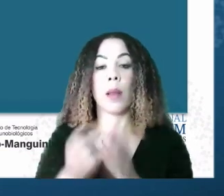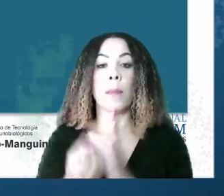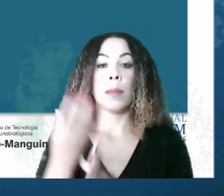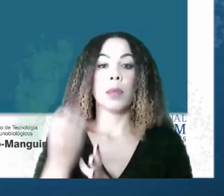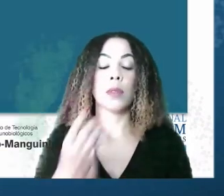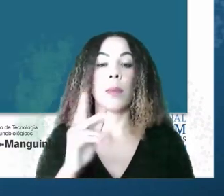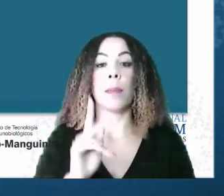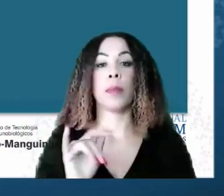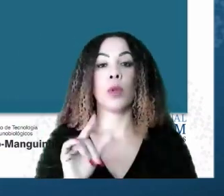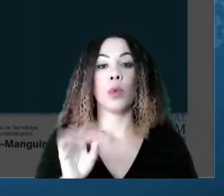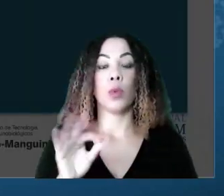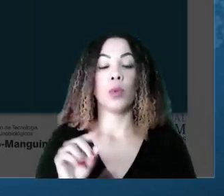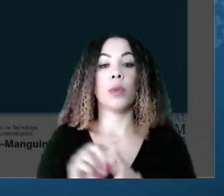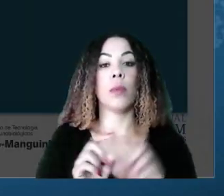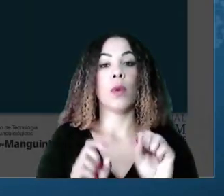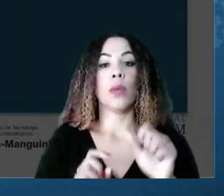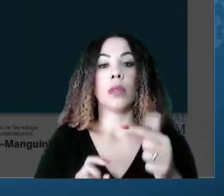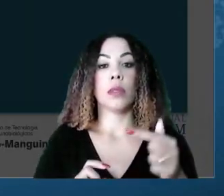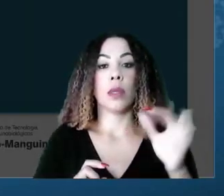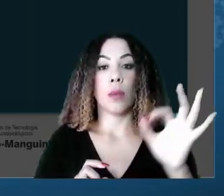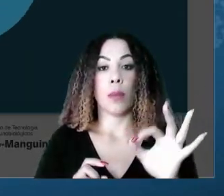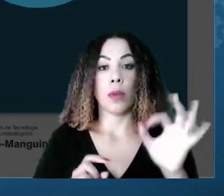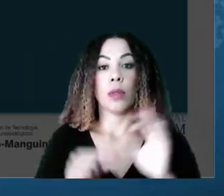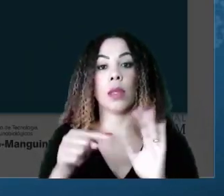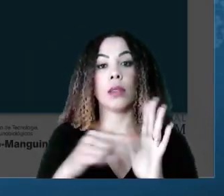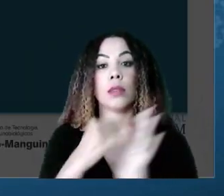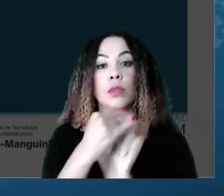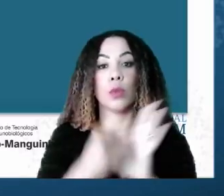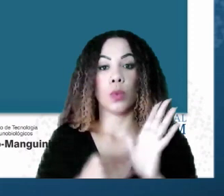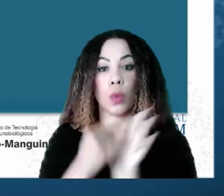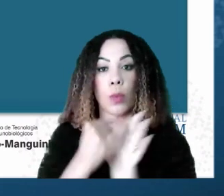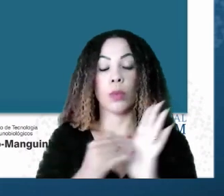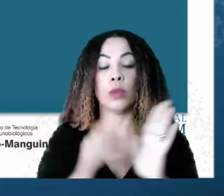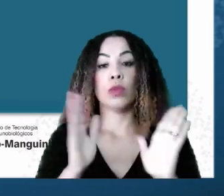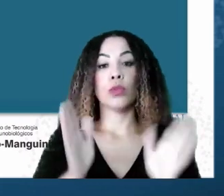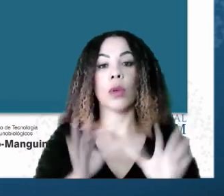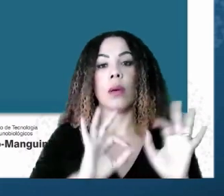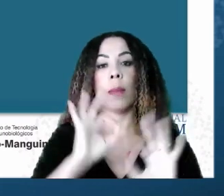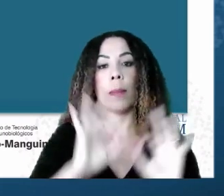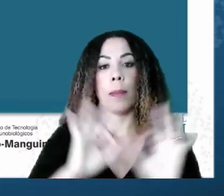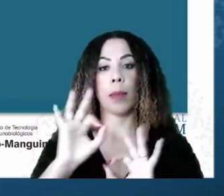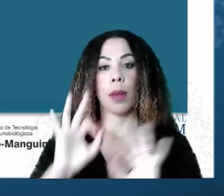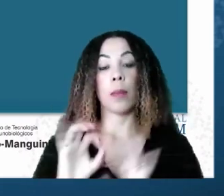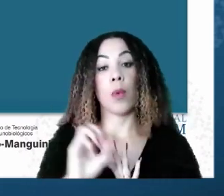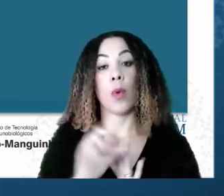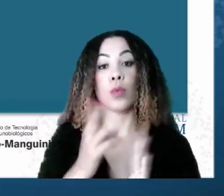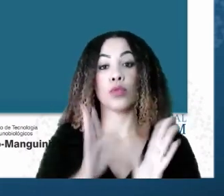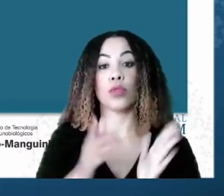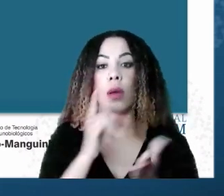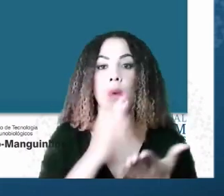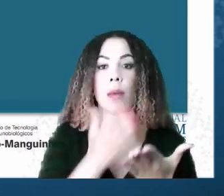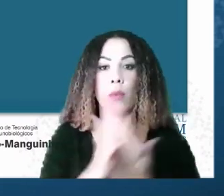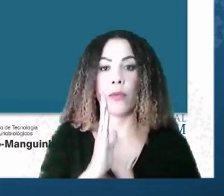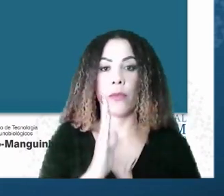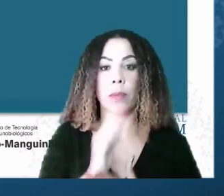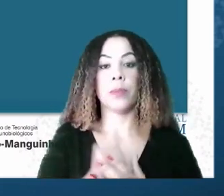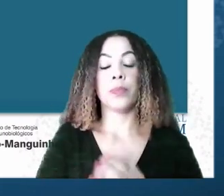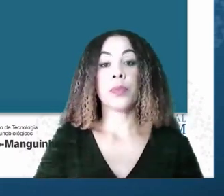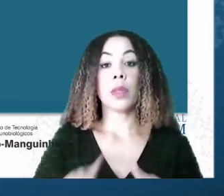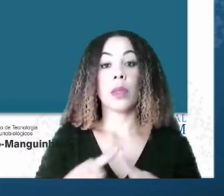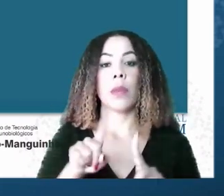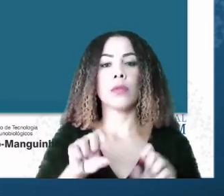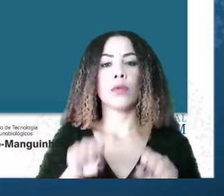e 87% dessa documentação já foi preparada ou já está aprovada. Também um esforço